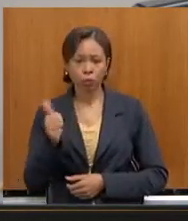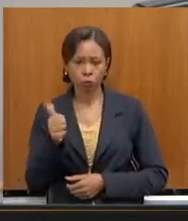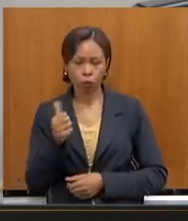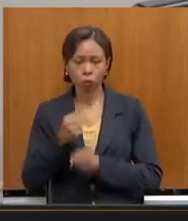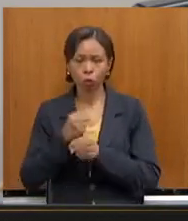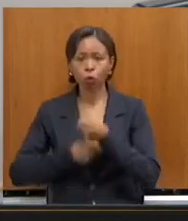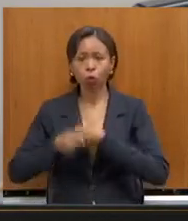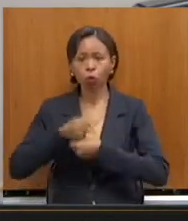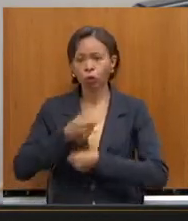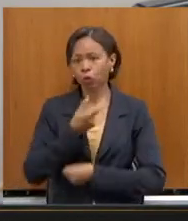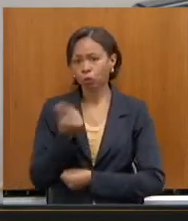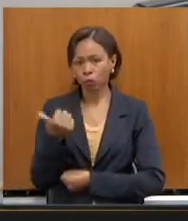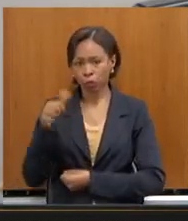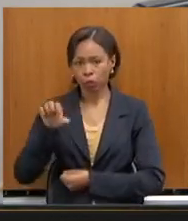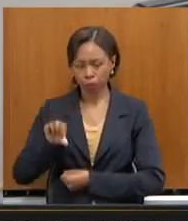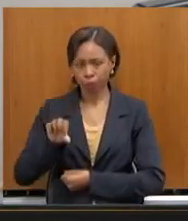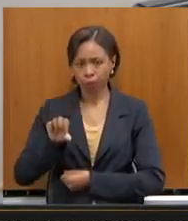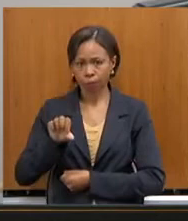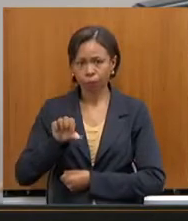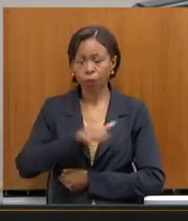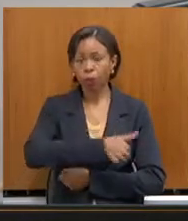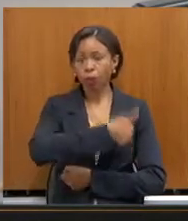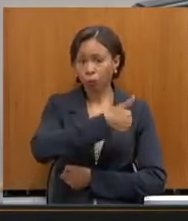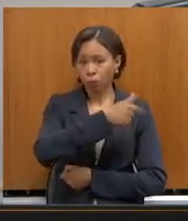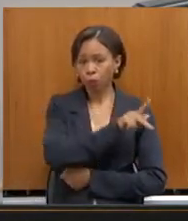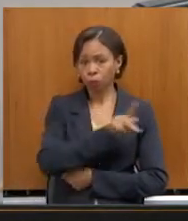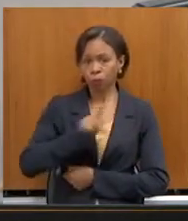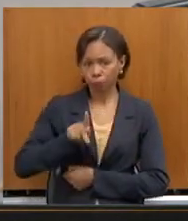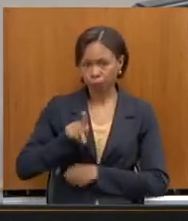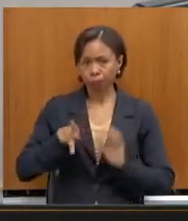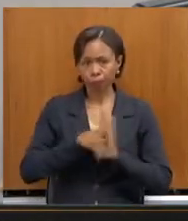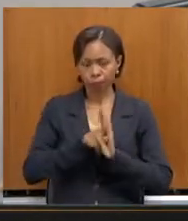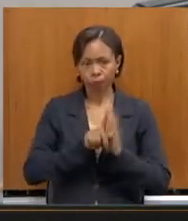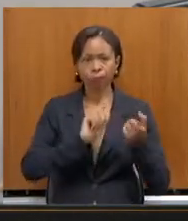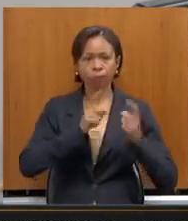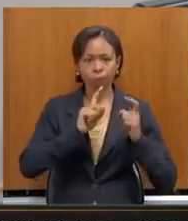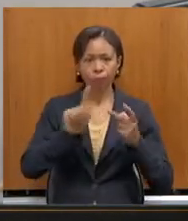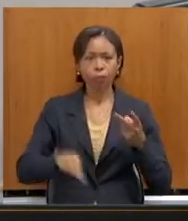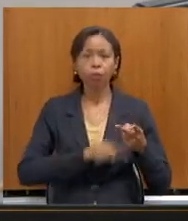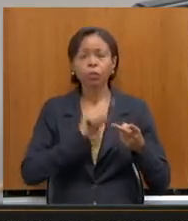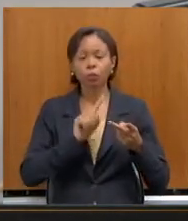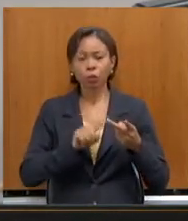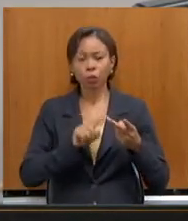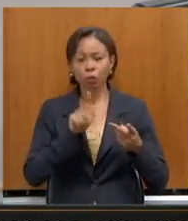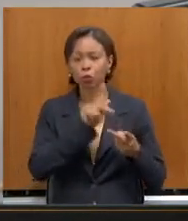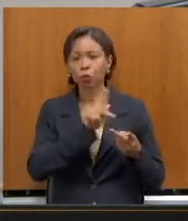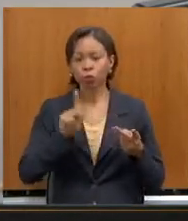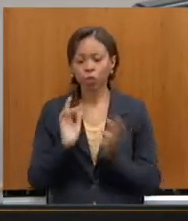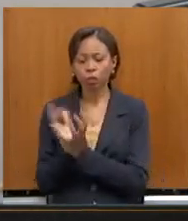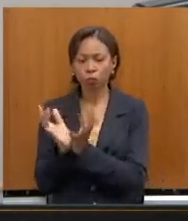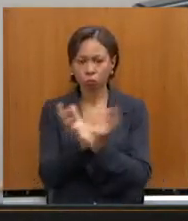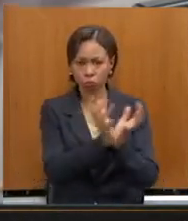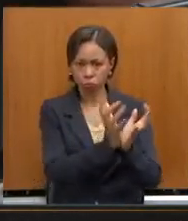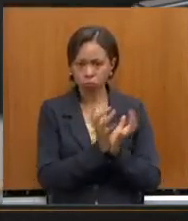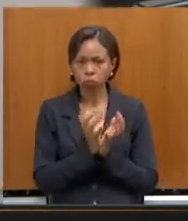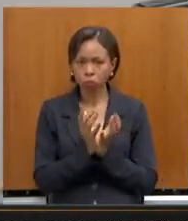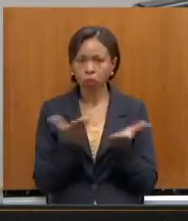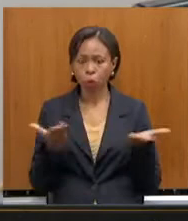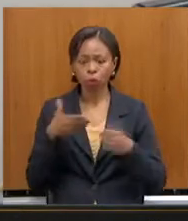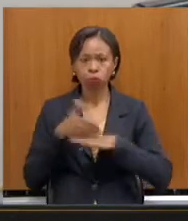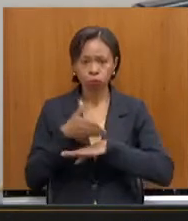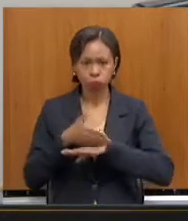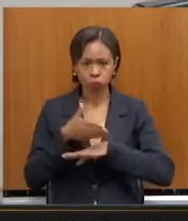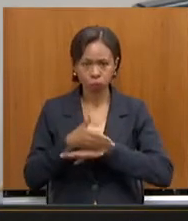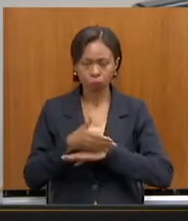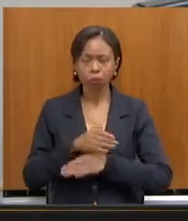1711/2019 da seguinte ordem primeiro presidente da reunião segundo o presidente das comissões participantes